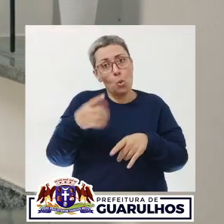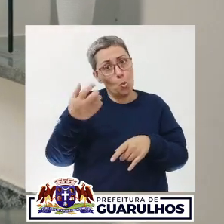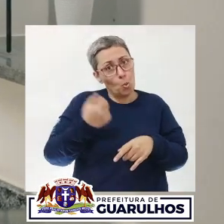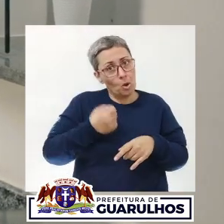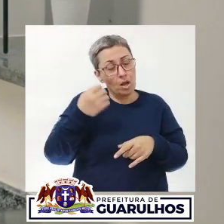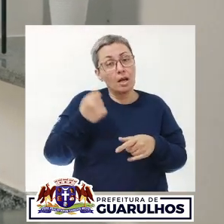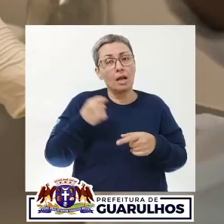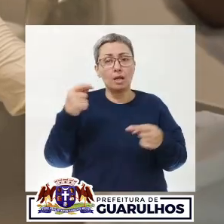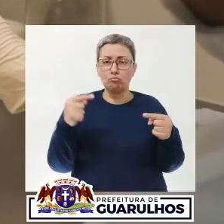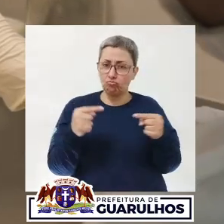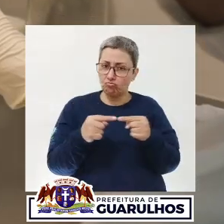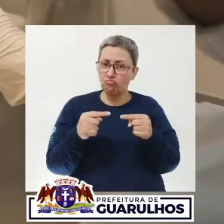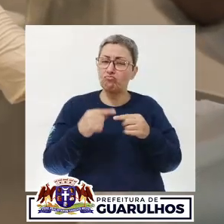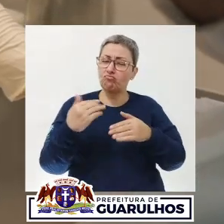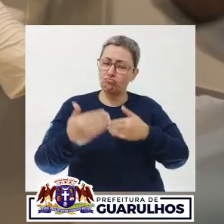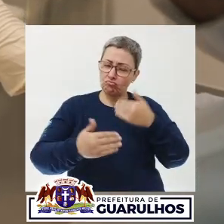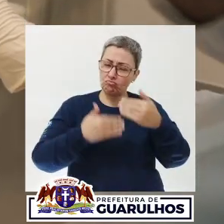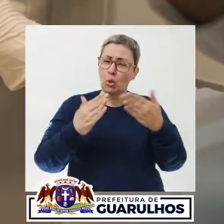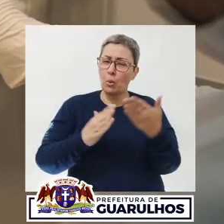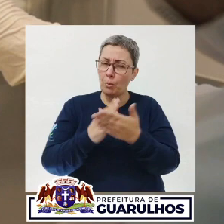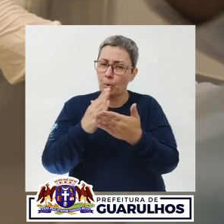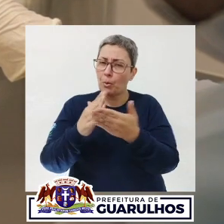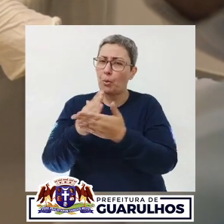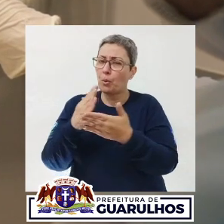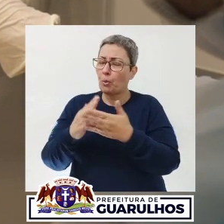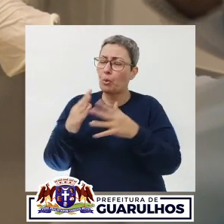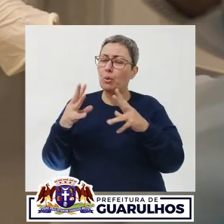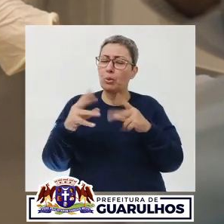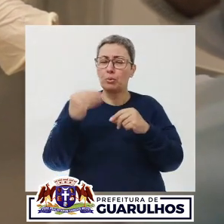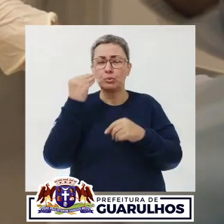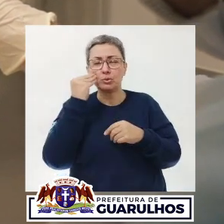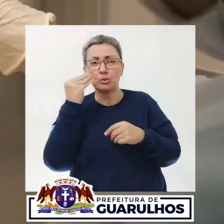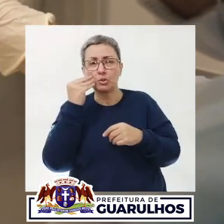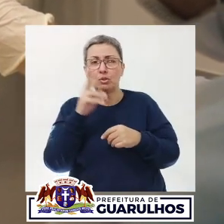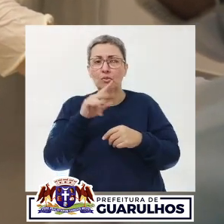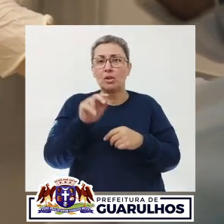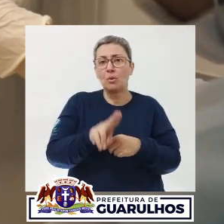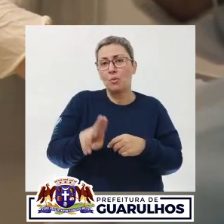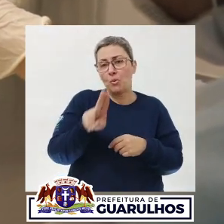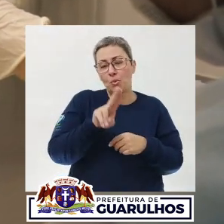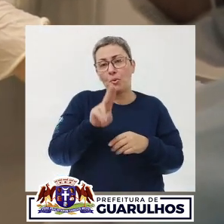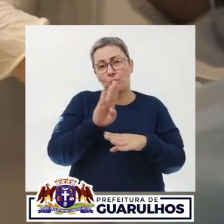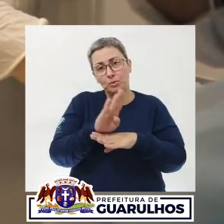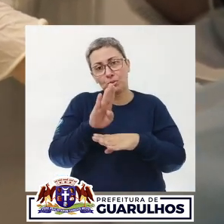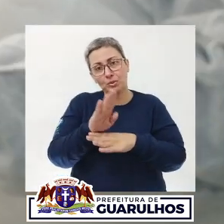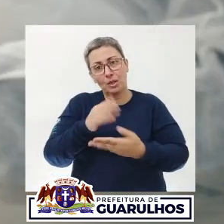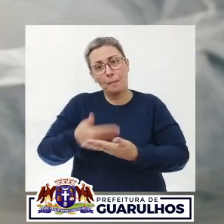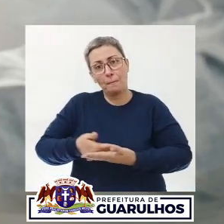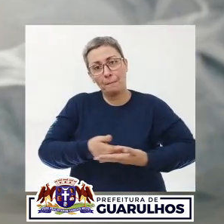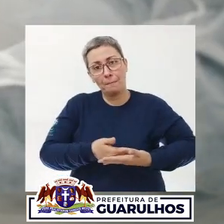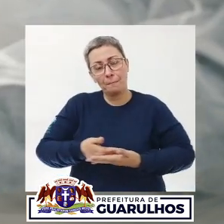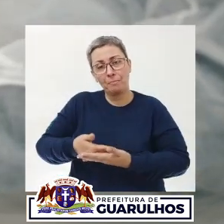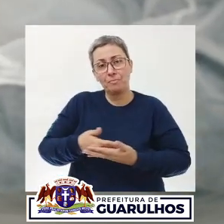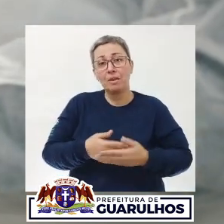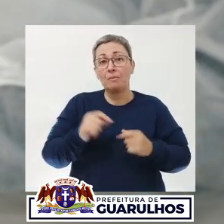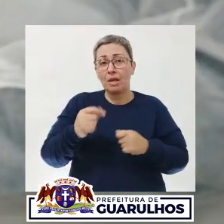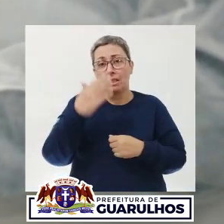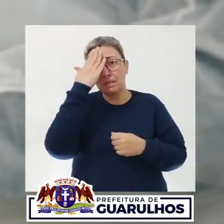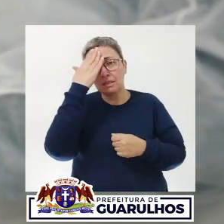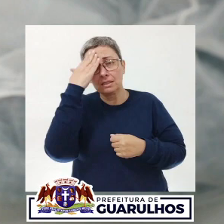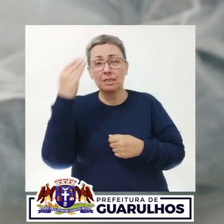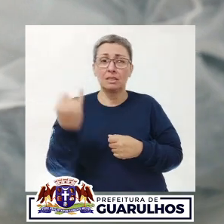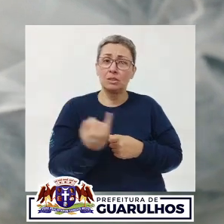são desprezados e os leites que passam por todo o processo, em todos os testes, eles são utilizados para ajudar